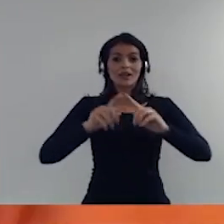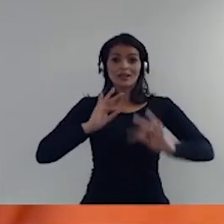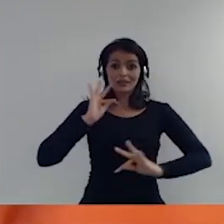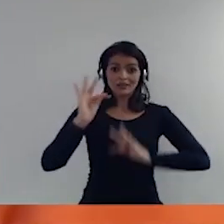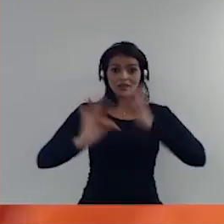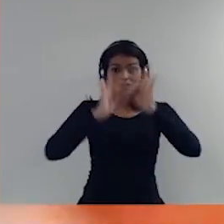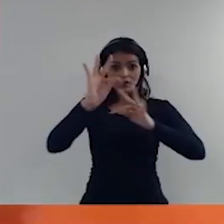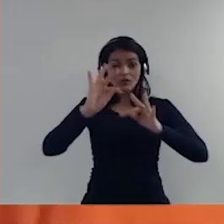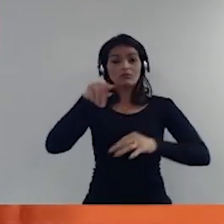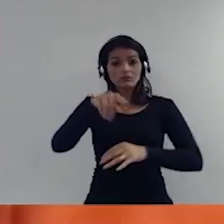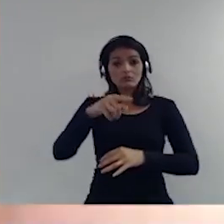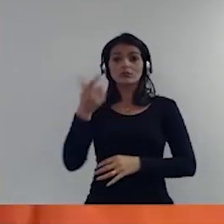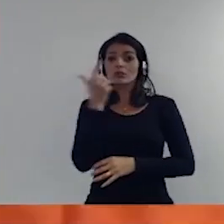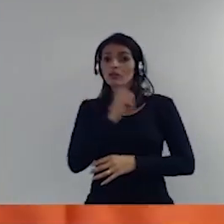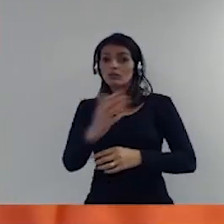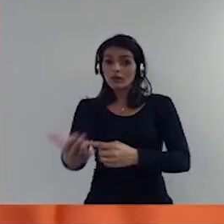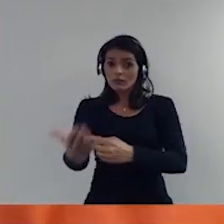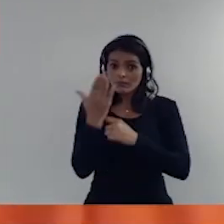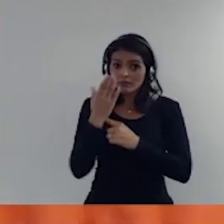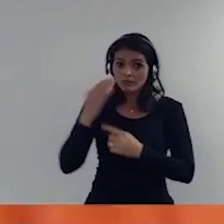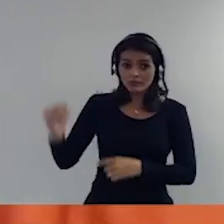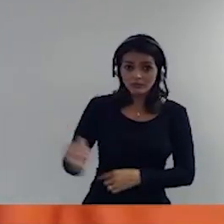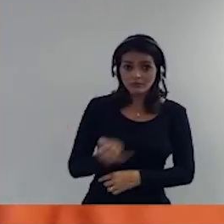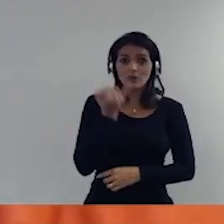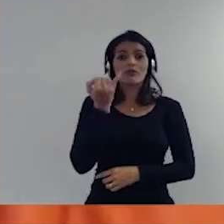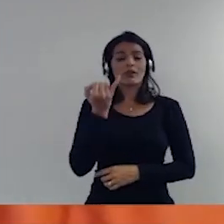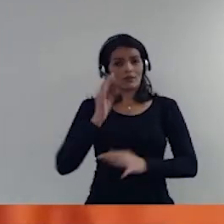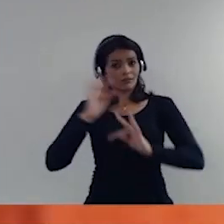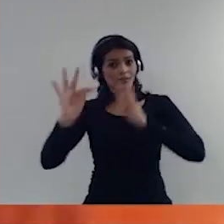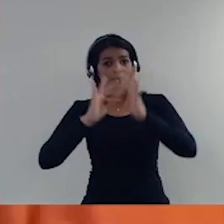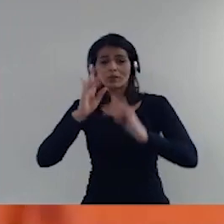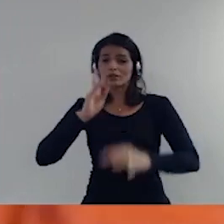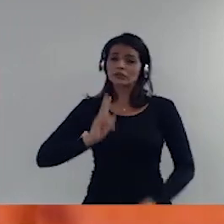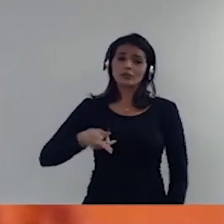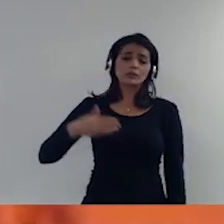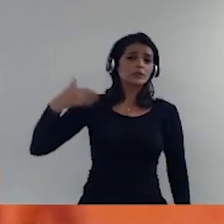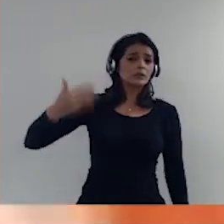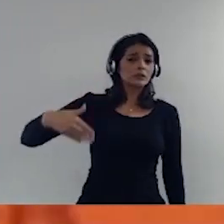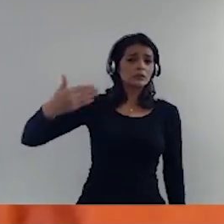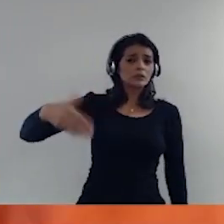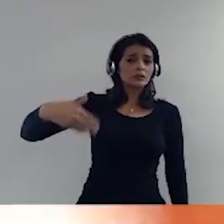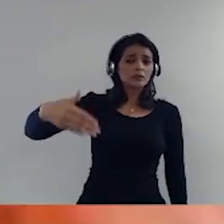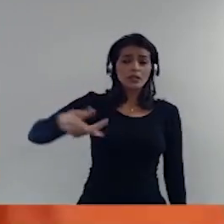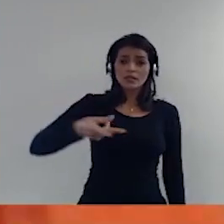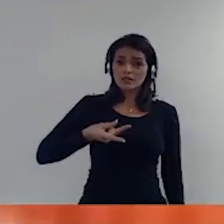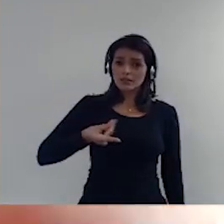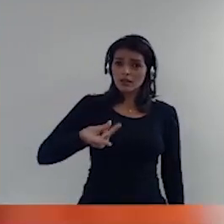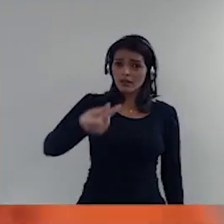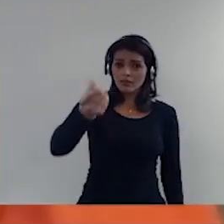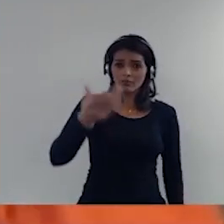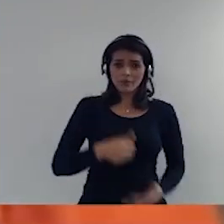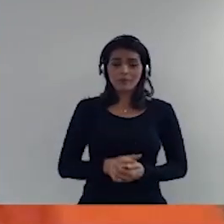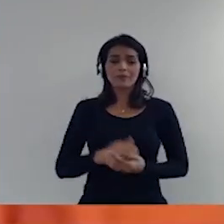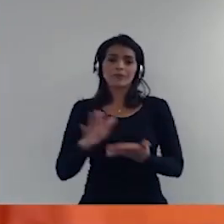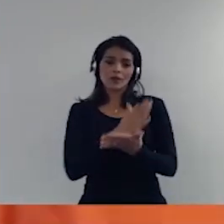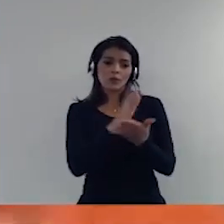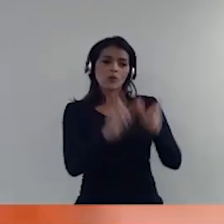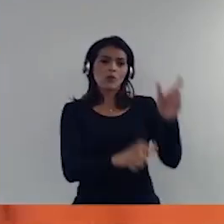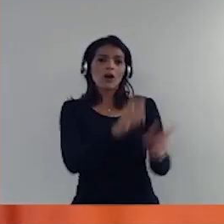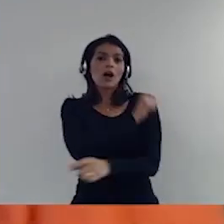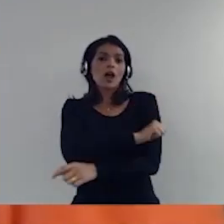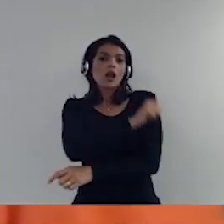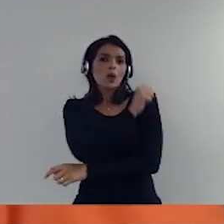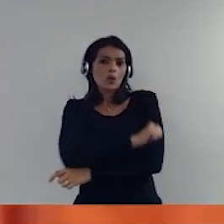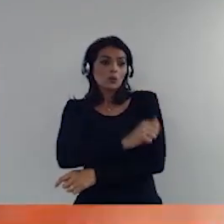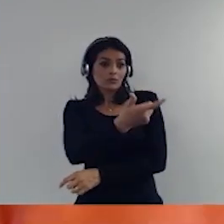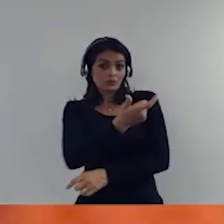acesso à tecnologia tem que ser constante, né? Eu tenho alunos que eu não imaginava isso, mas